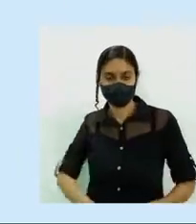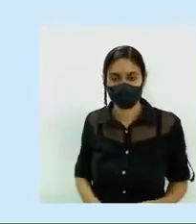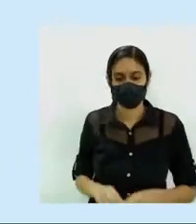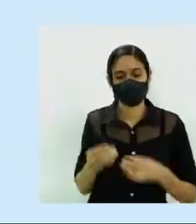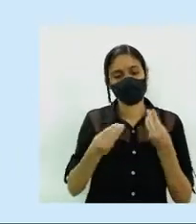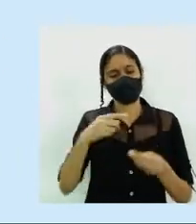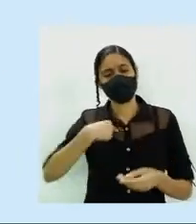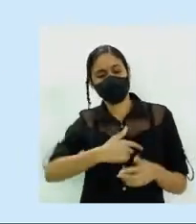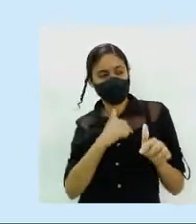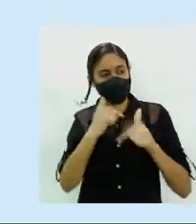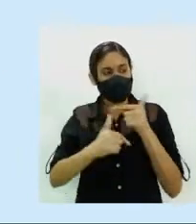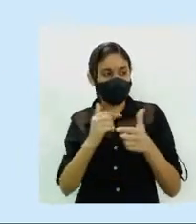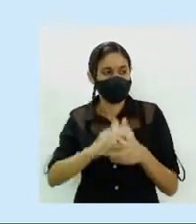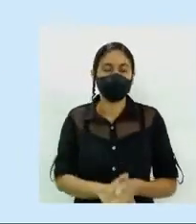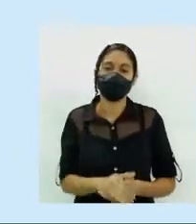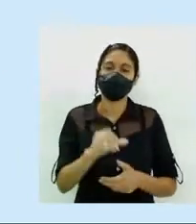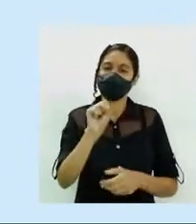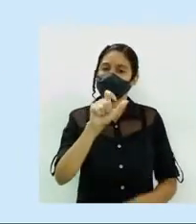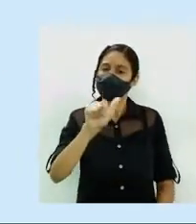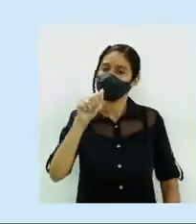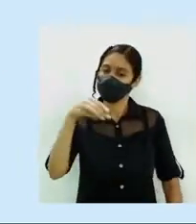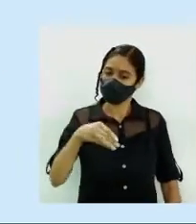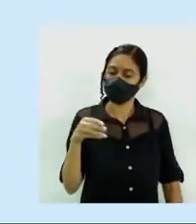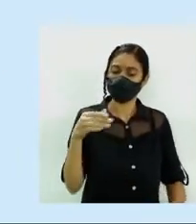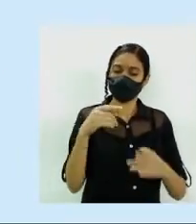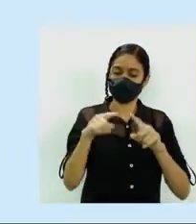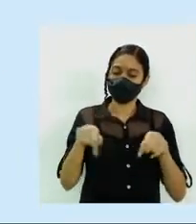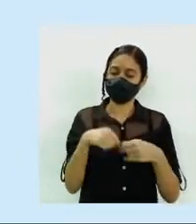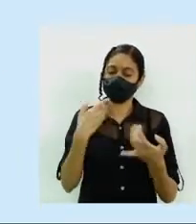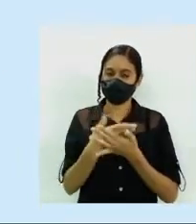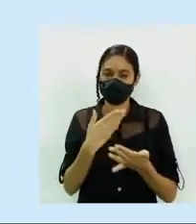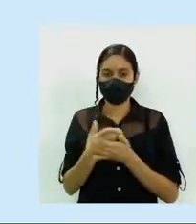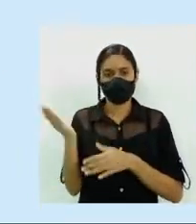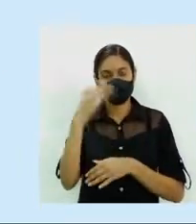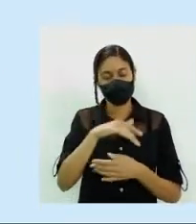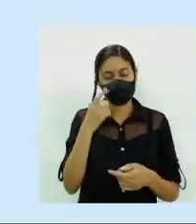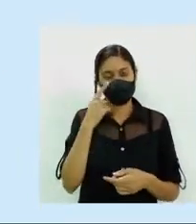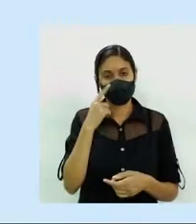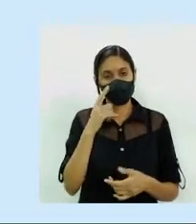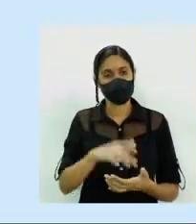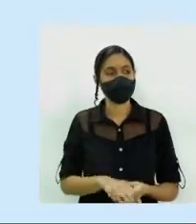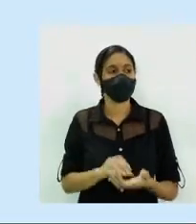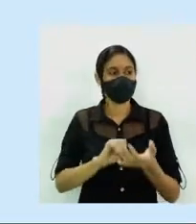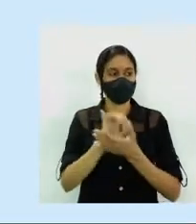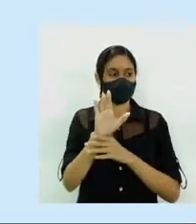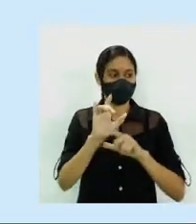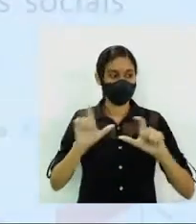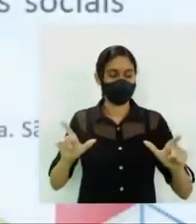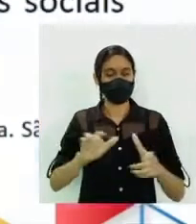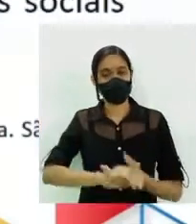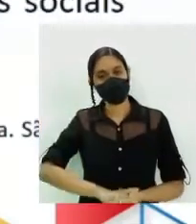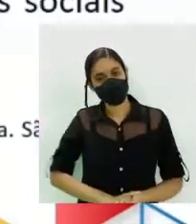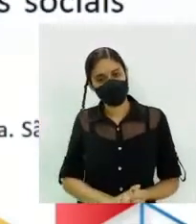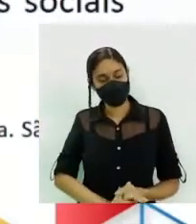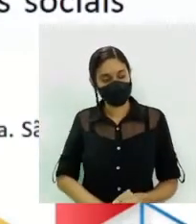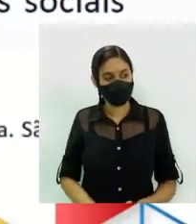vai trabalhar o slam em sala de aula? Vamos lá! Se liga no slide que eu trouxe para